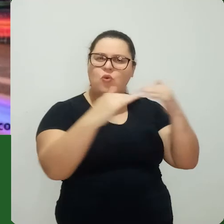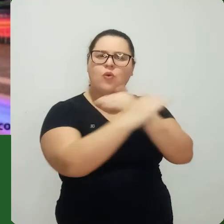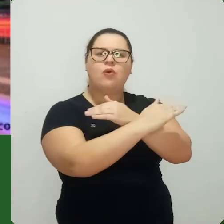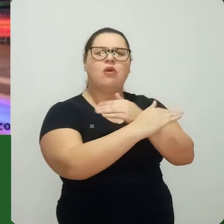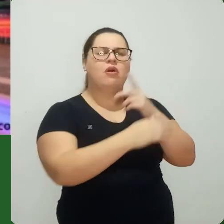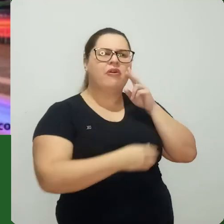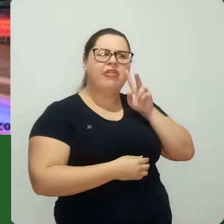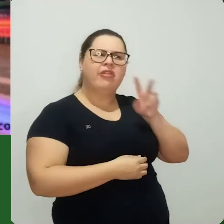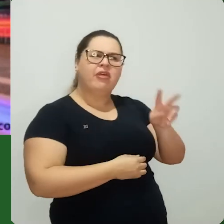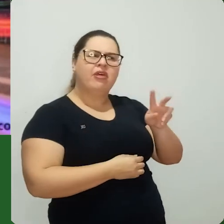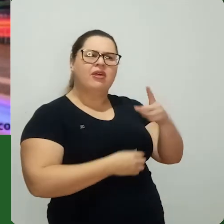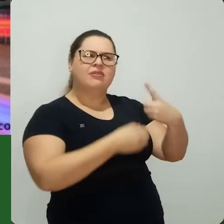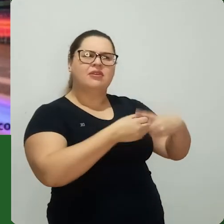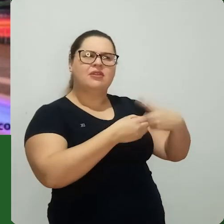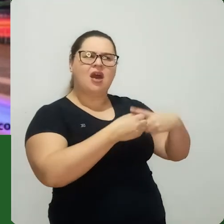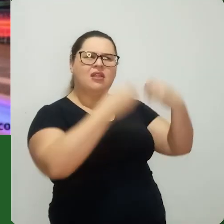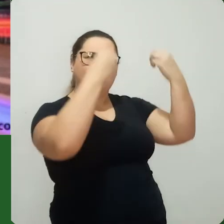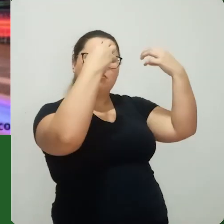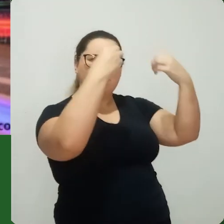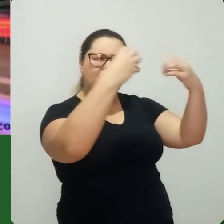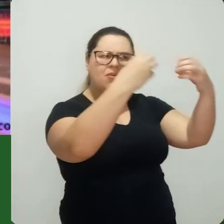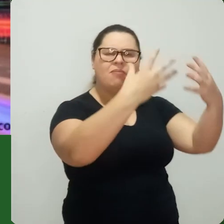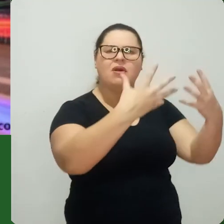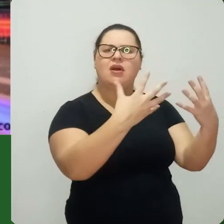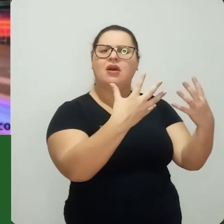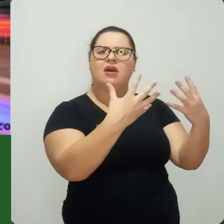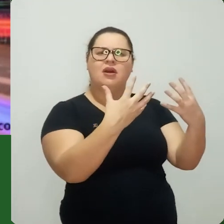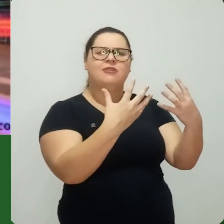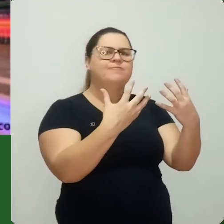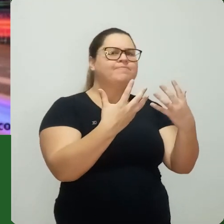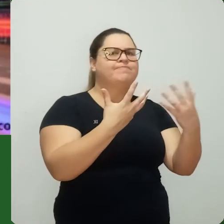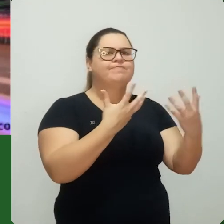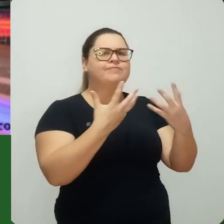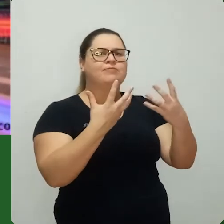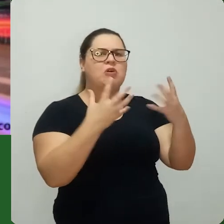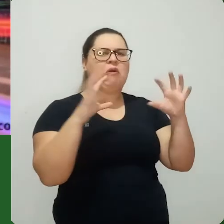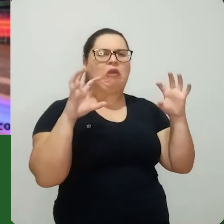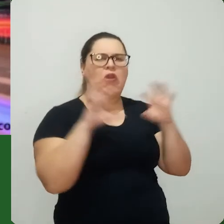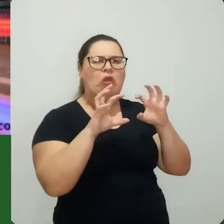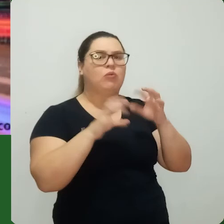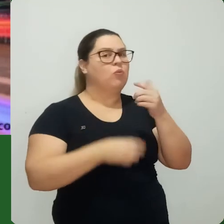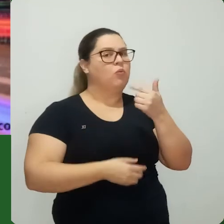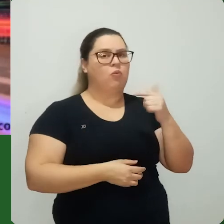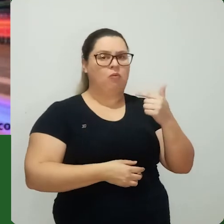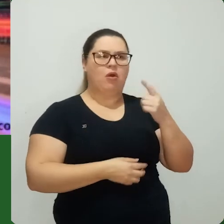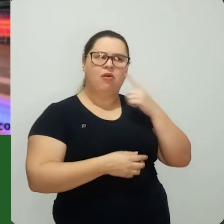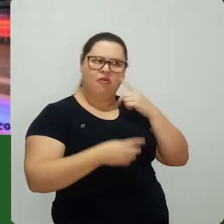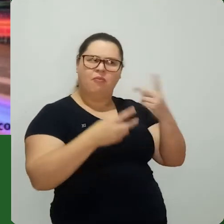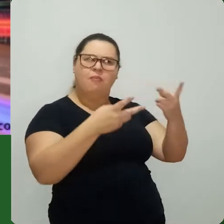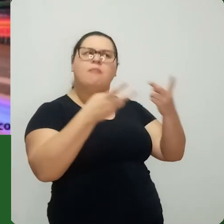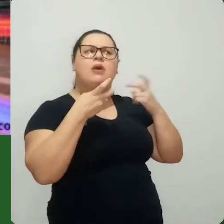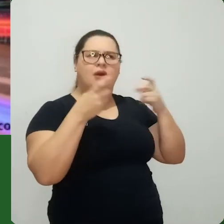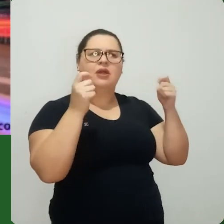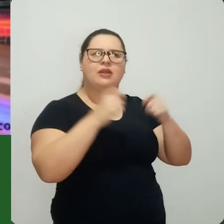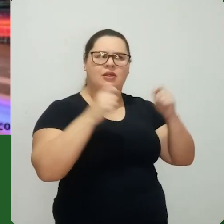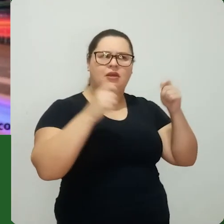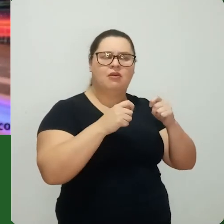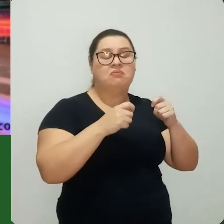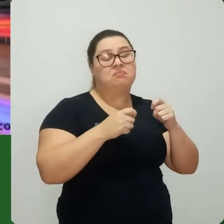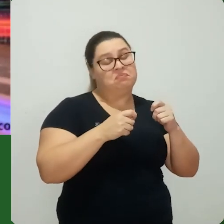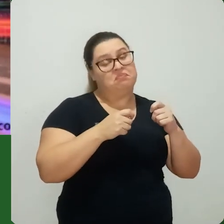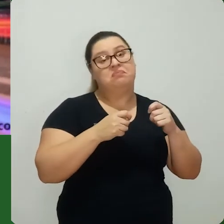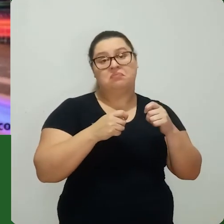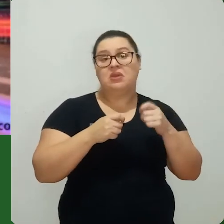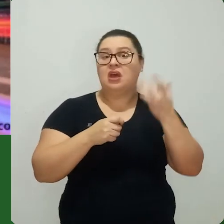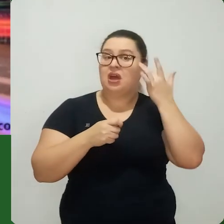tenho também toda essa cidade iluminada, e não tem nada exatamente borrado, além dos carros que estão se movimentando.